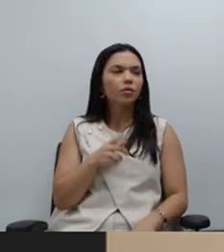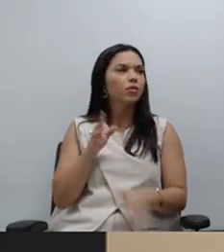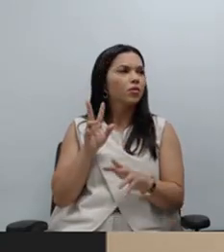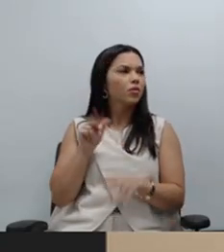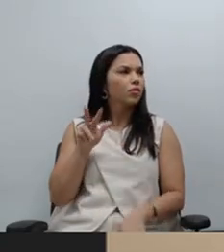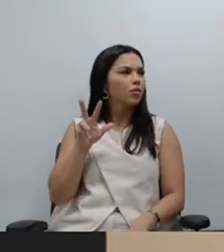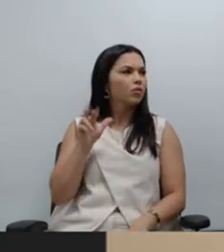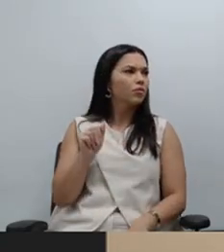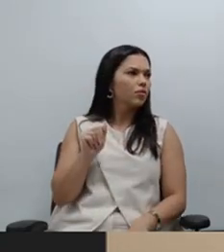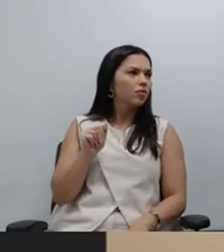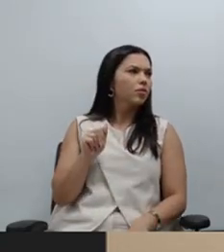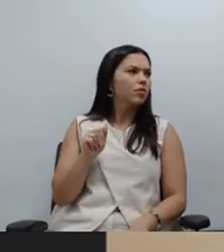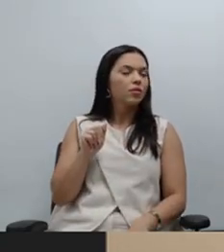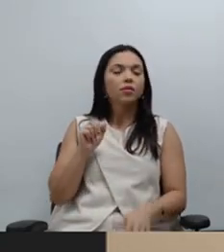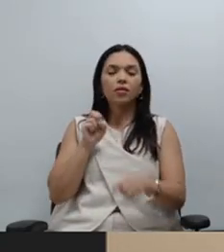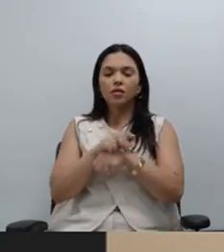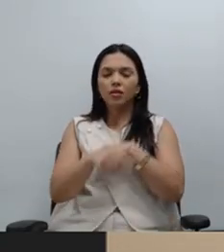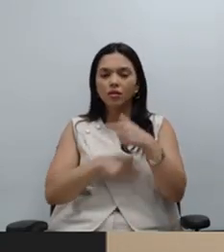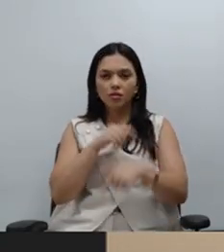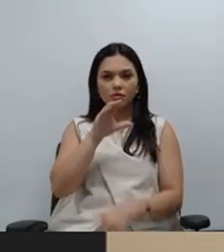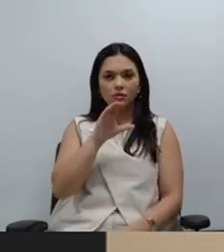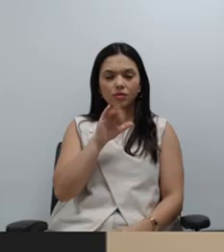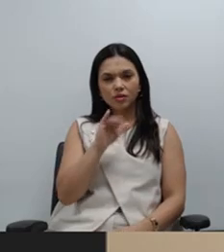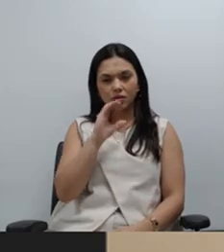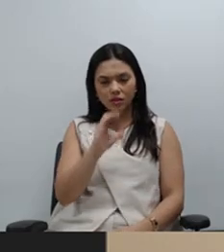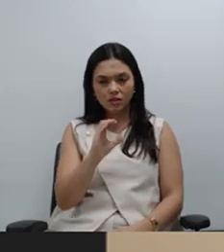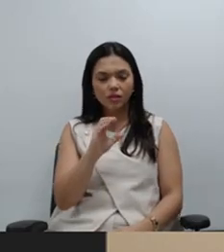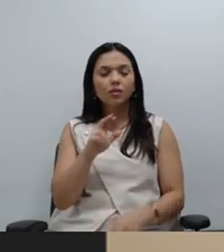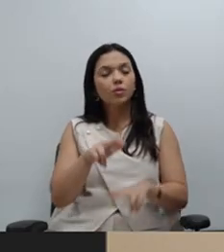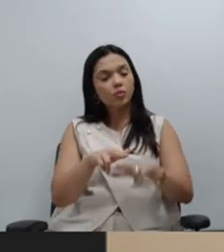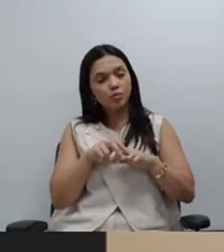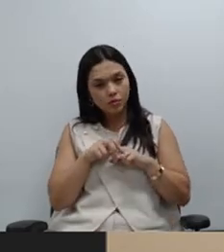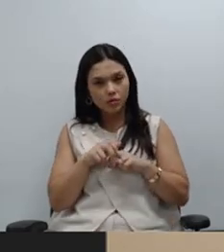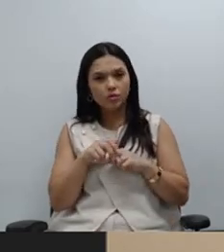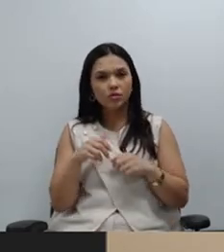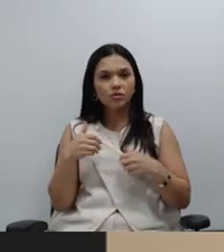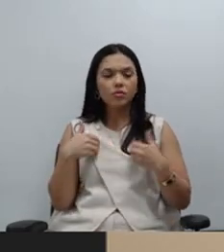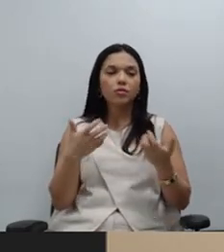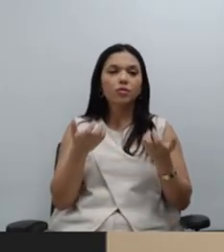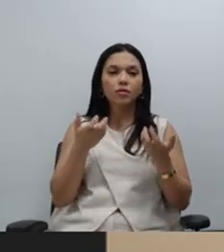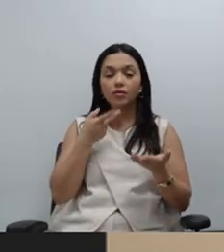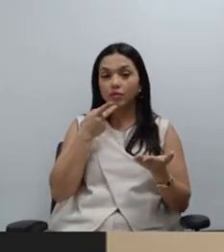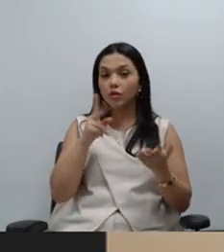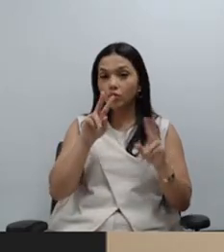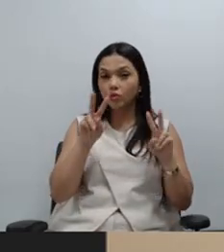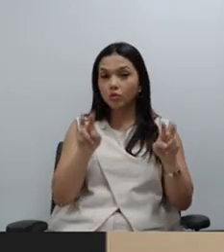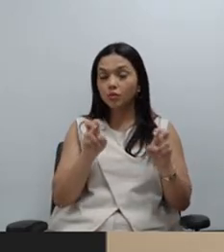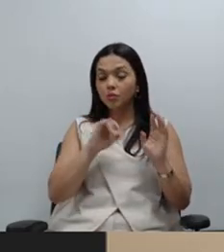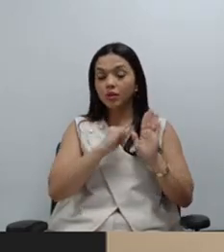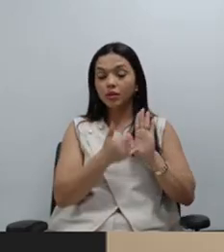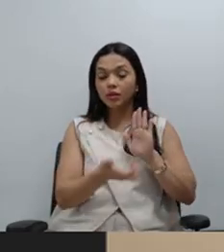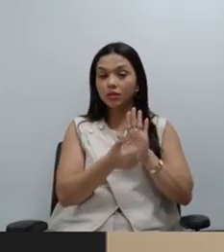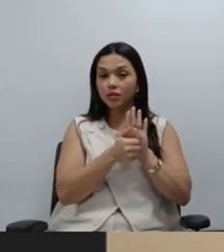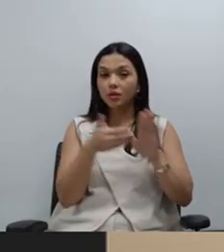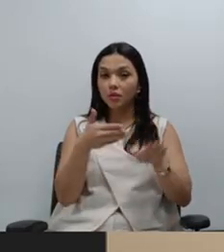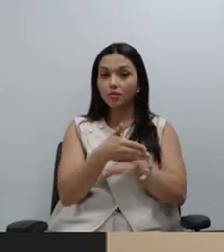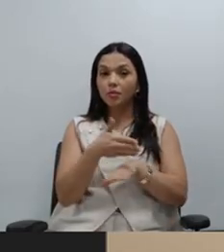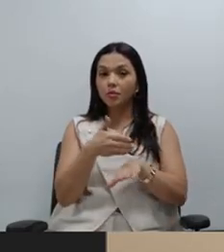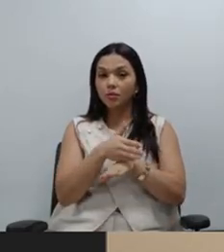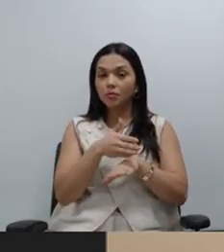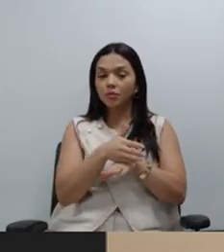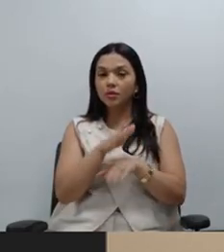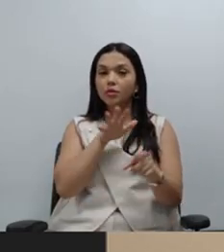para atuação no SIC. Para tanto, gostaria de tratar também do ato de inscrição para participação no